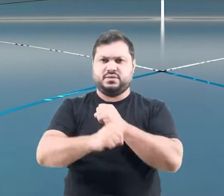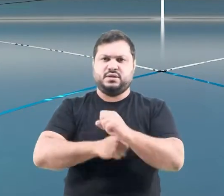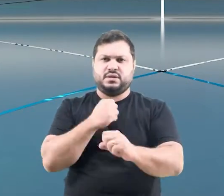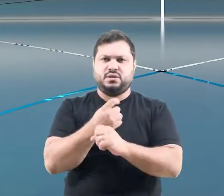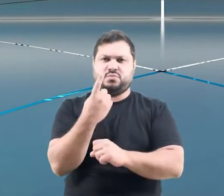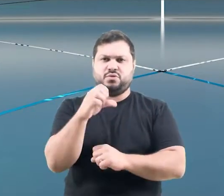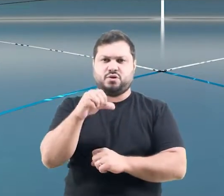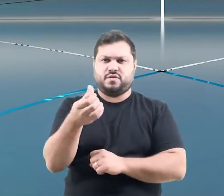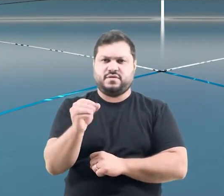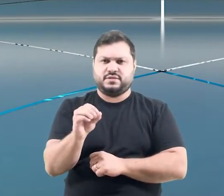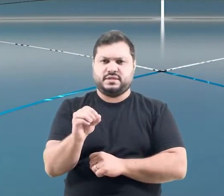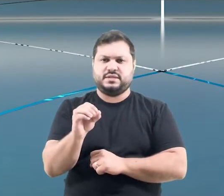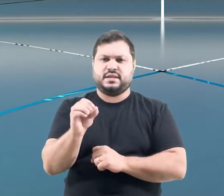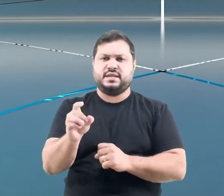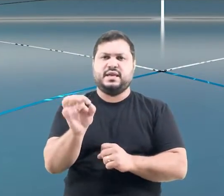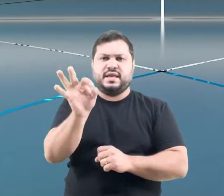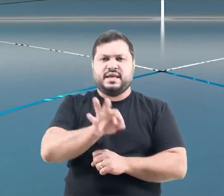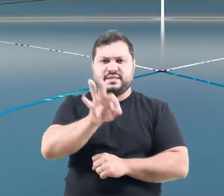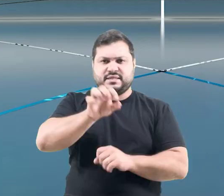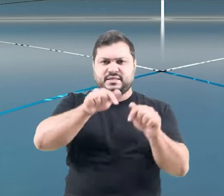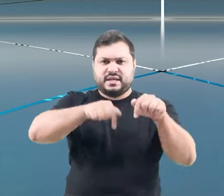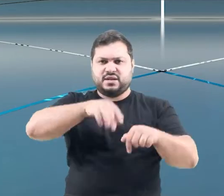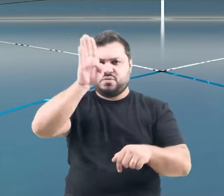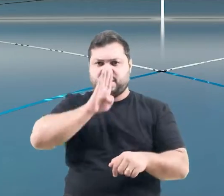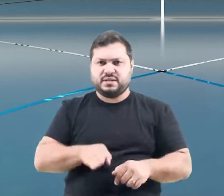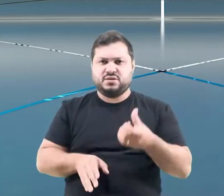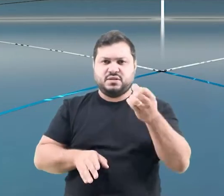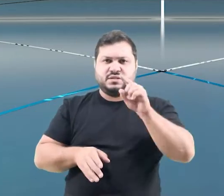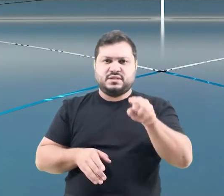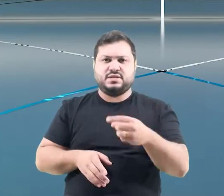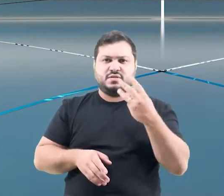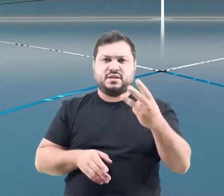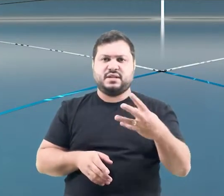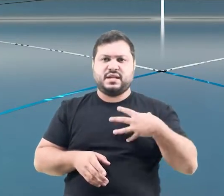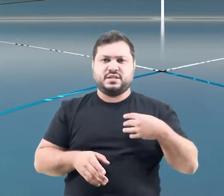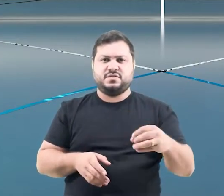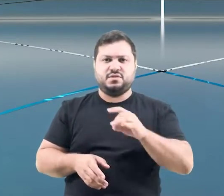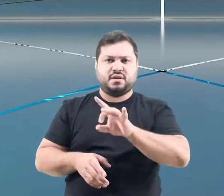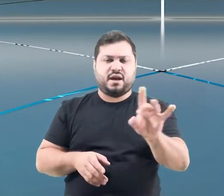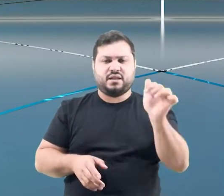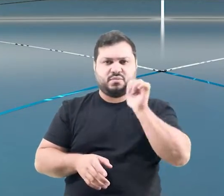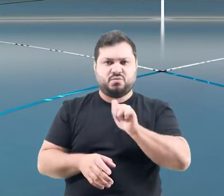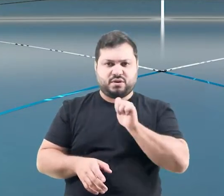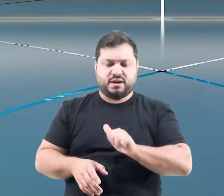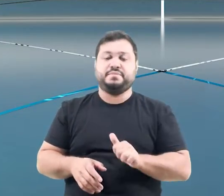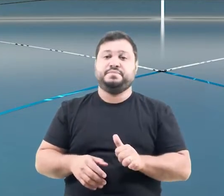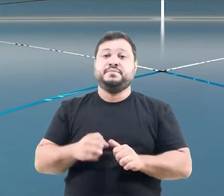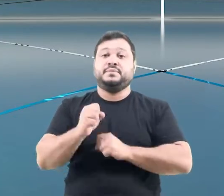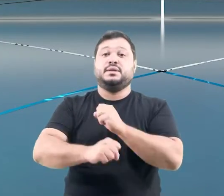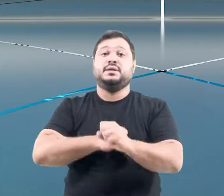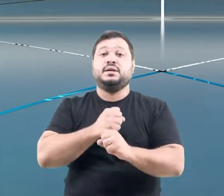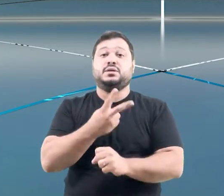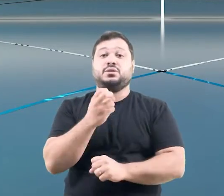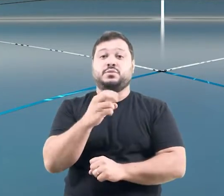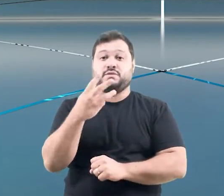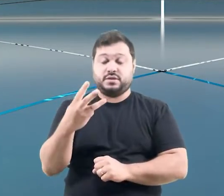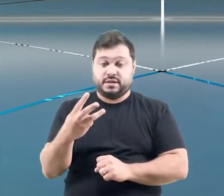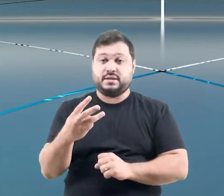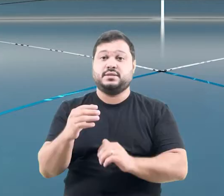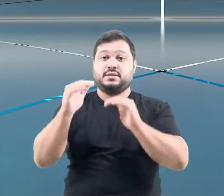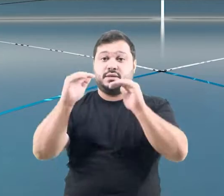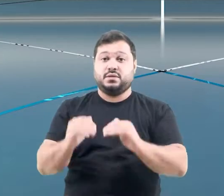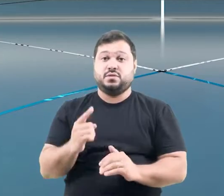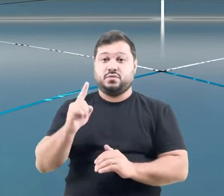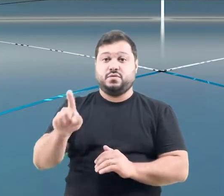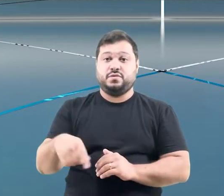em 1960, esse índice no Brasil era de 6,3 filhos por mulher e em 2023